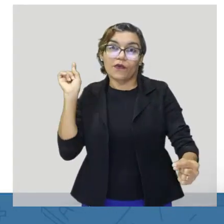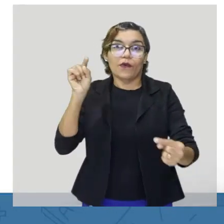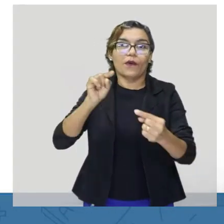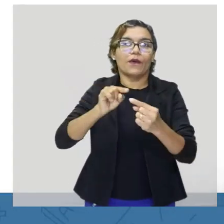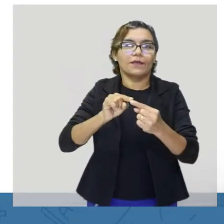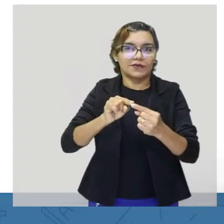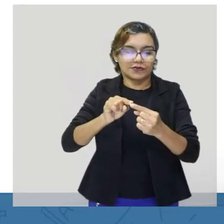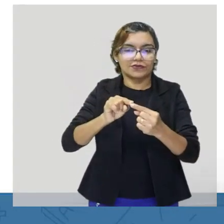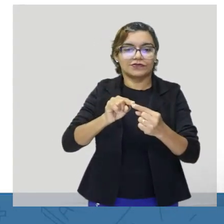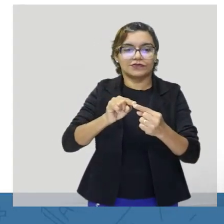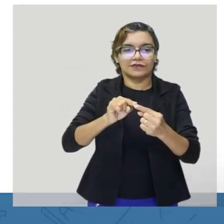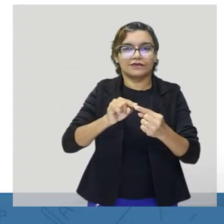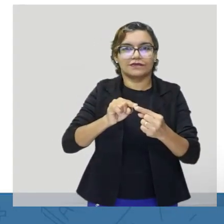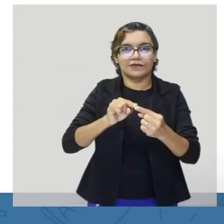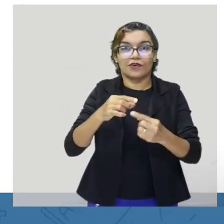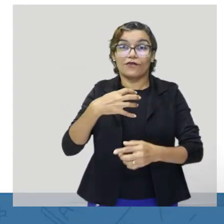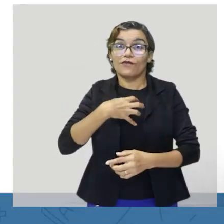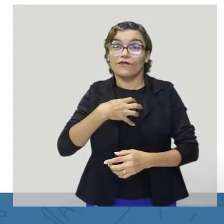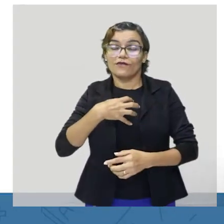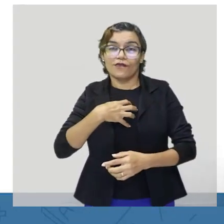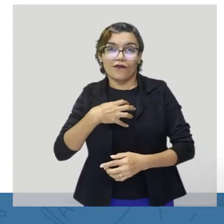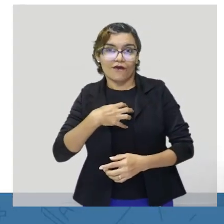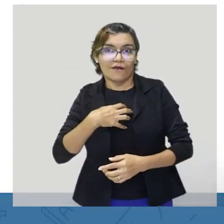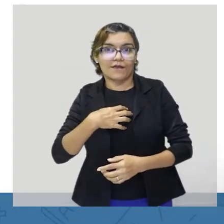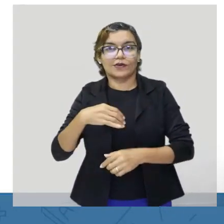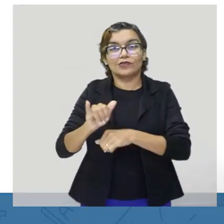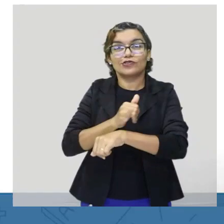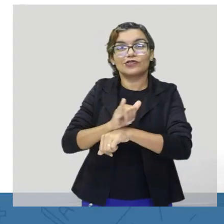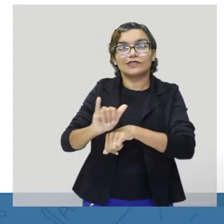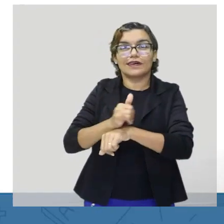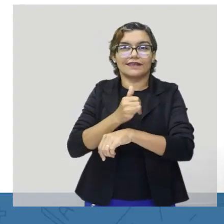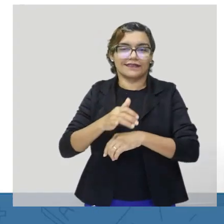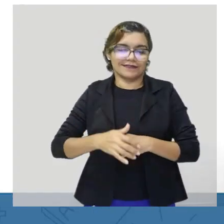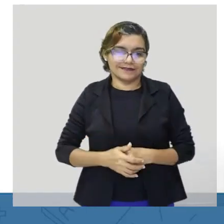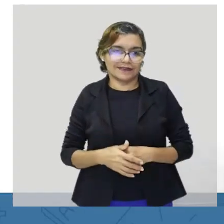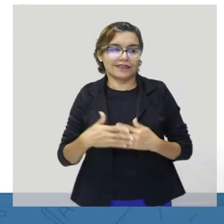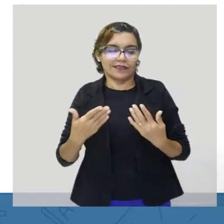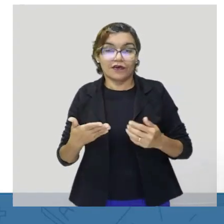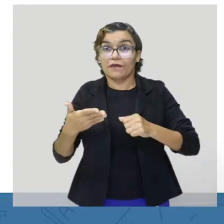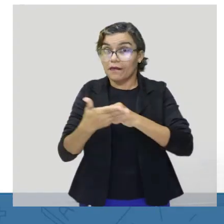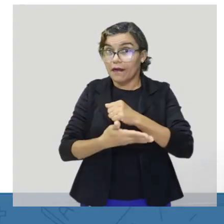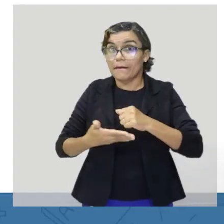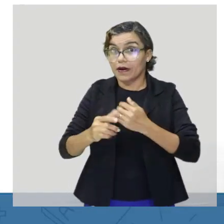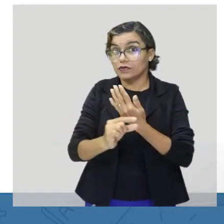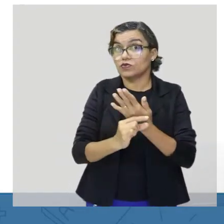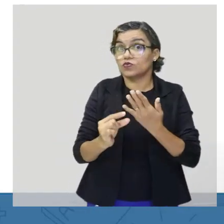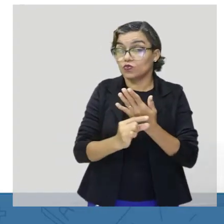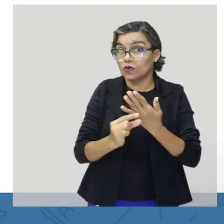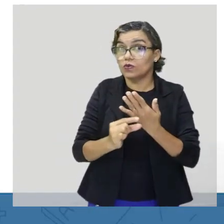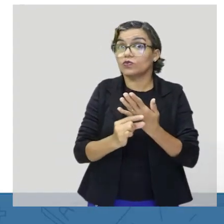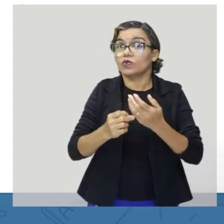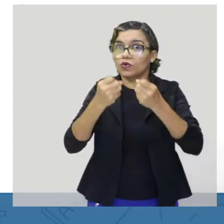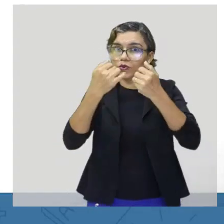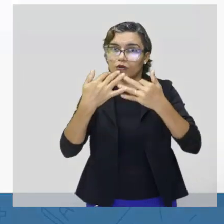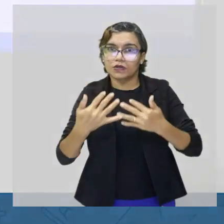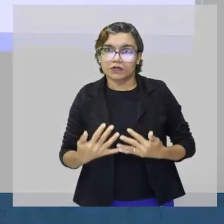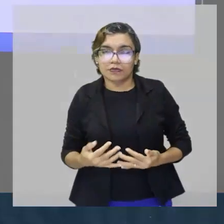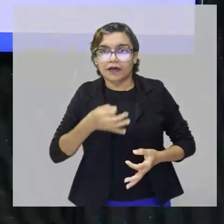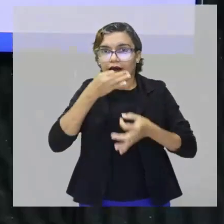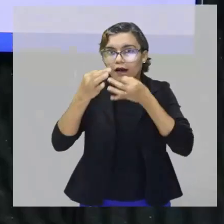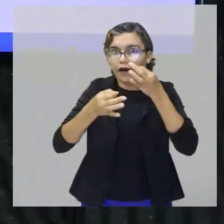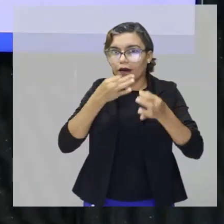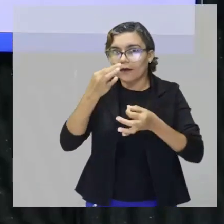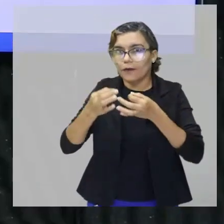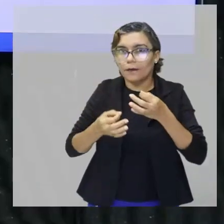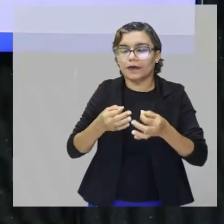né? Essa foi a base da argumentação deste autor para respaldar todos os argumentos que foram